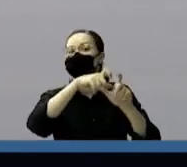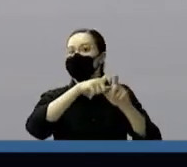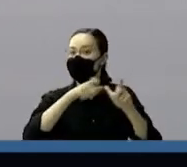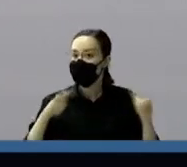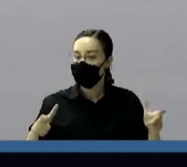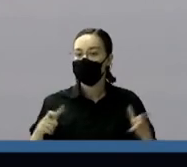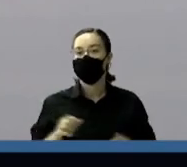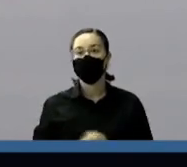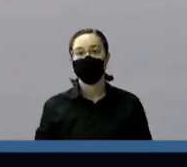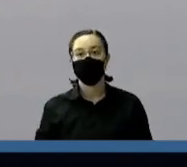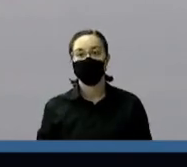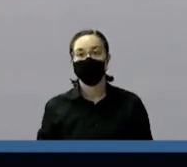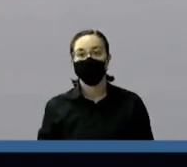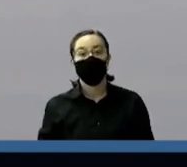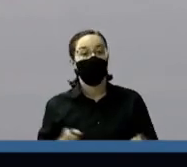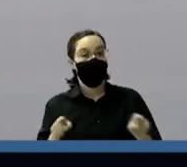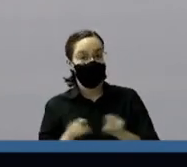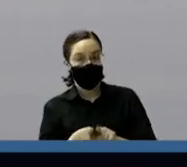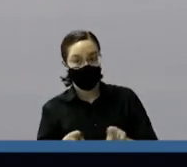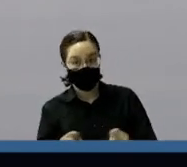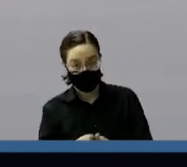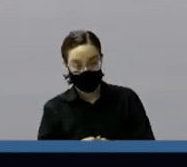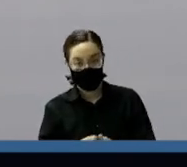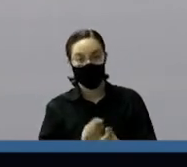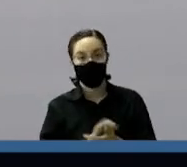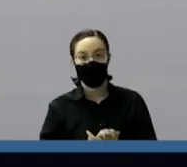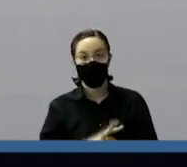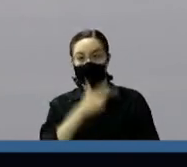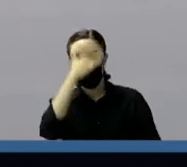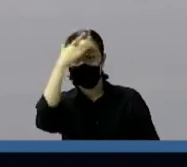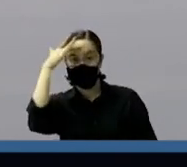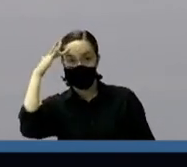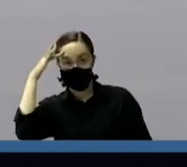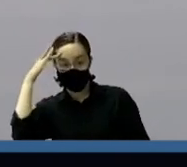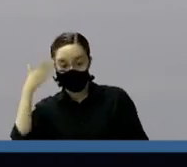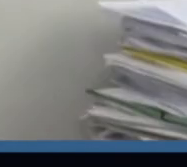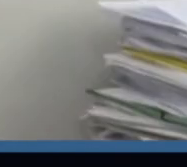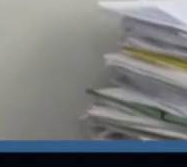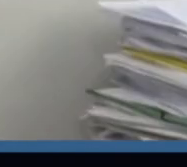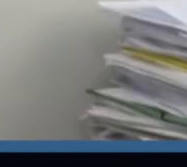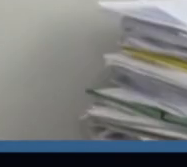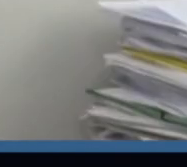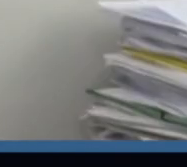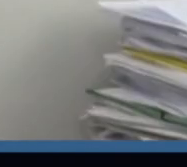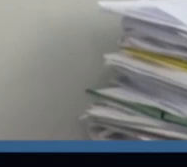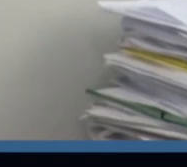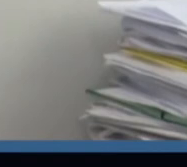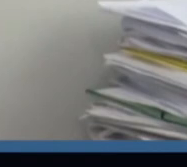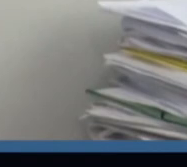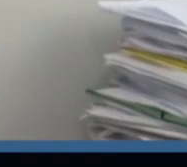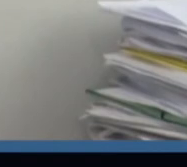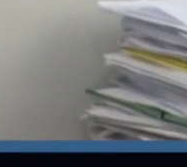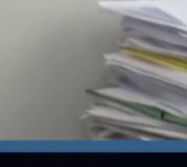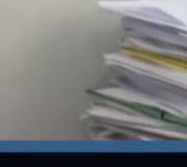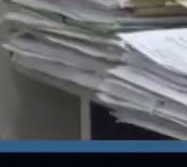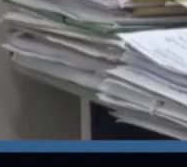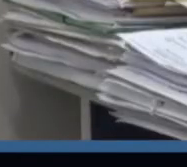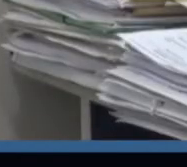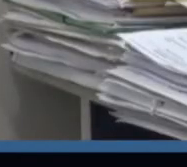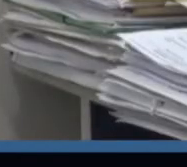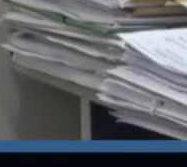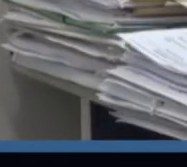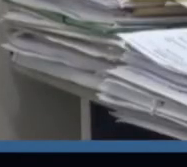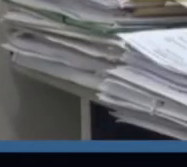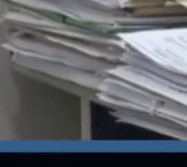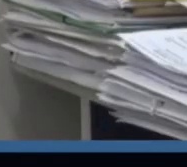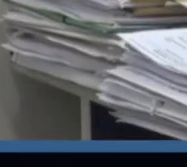o nossas internações ainda num patamar muito elevado. As autoridades dão o alerta.